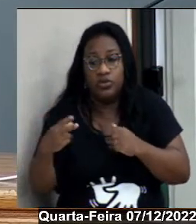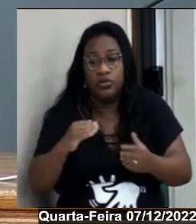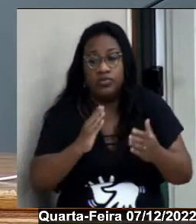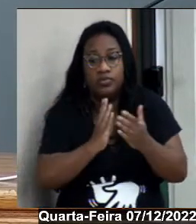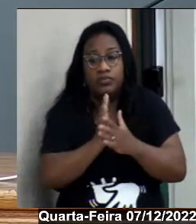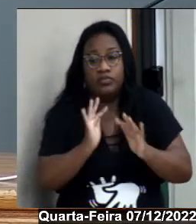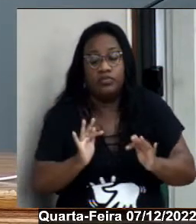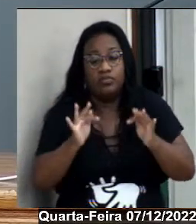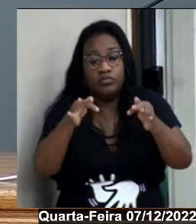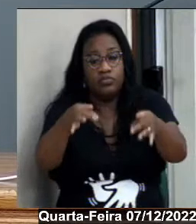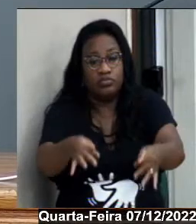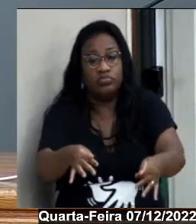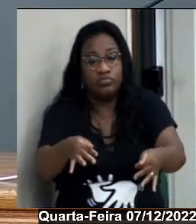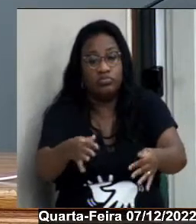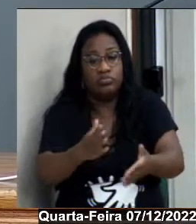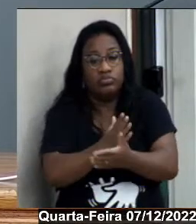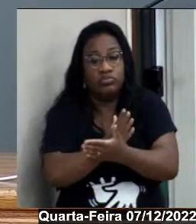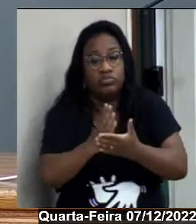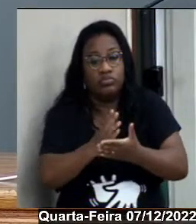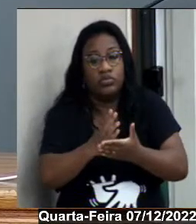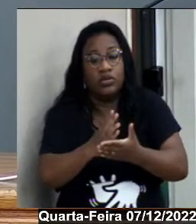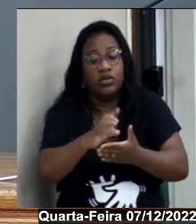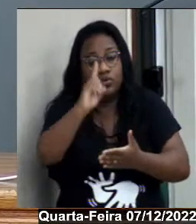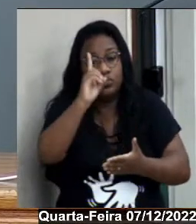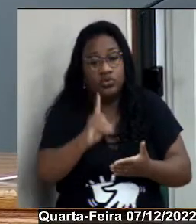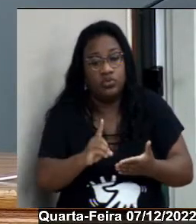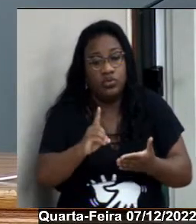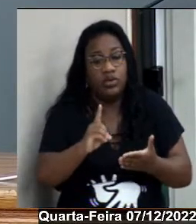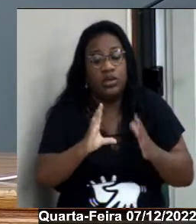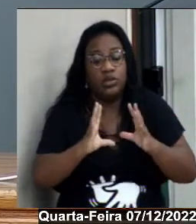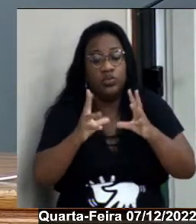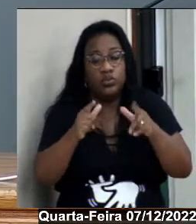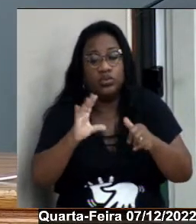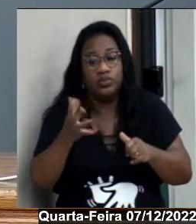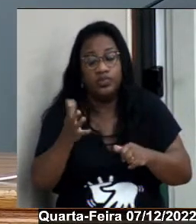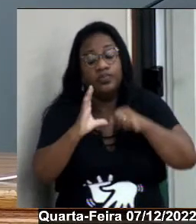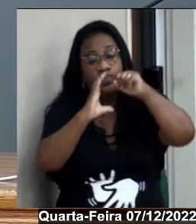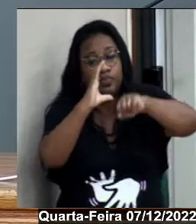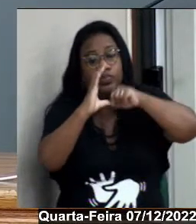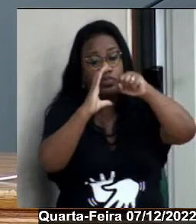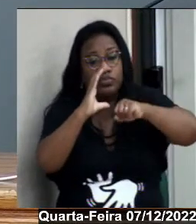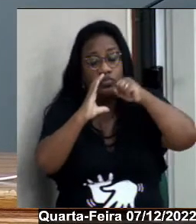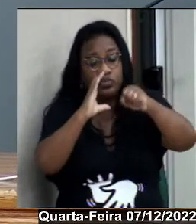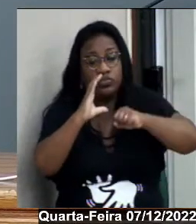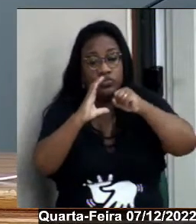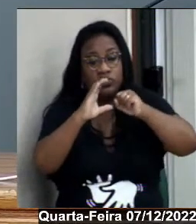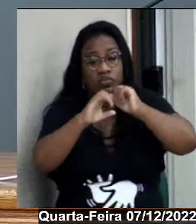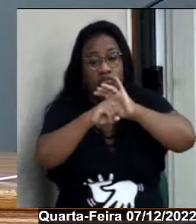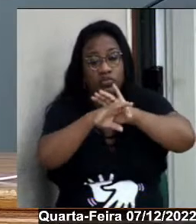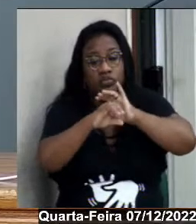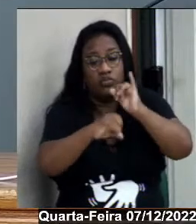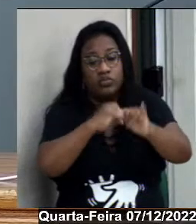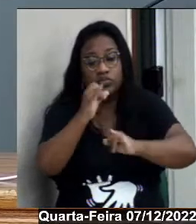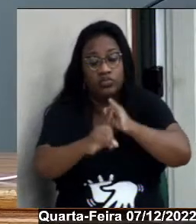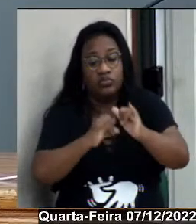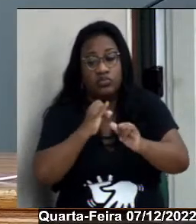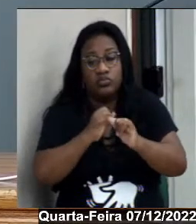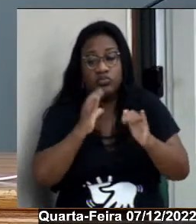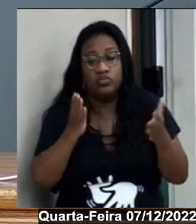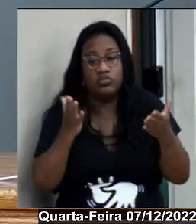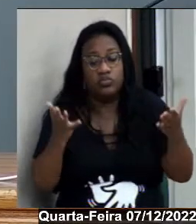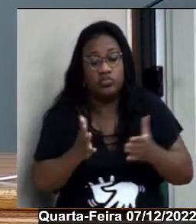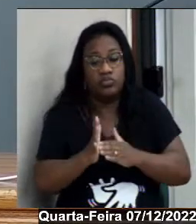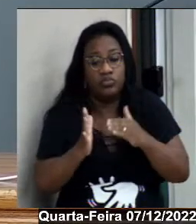e declarou encerrada a presente sessão. A diretoria desta casa informa que a sessão foi devidamente gravada e transcrita e encontra-se